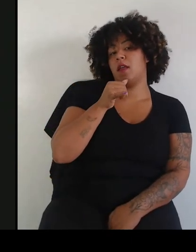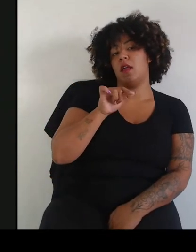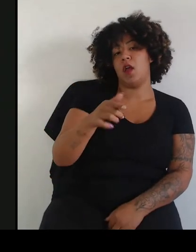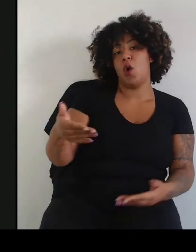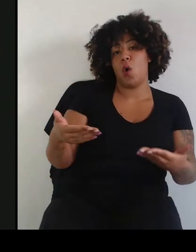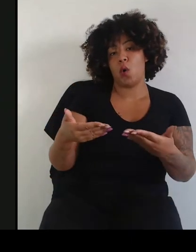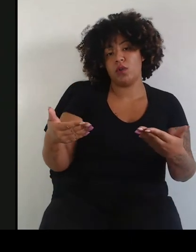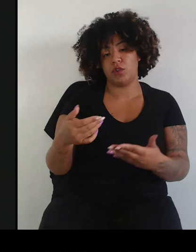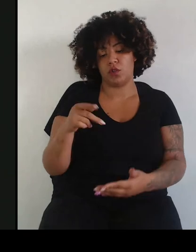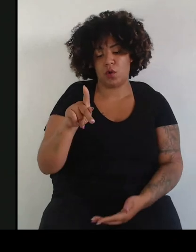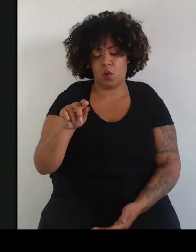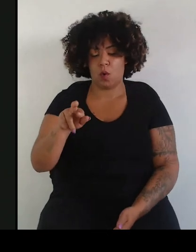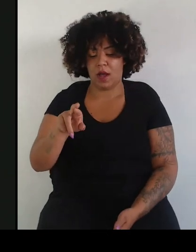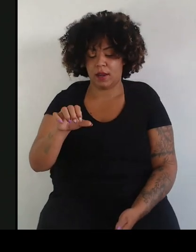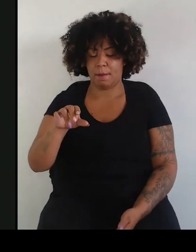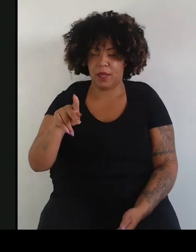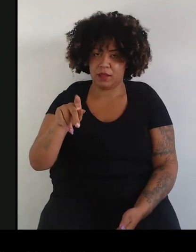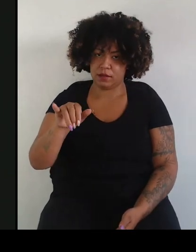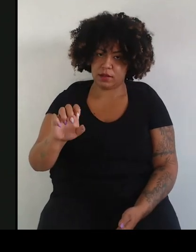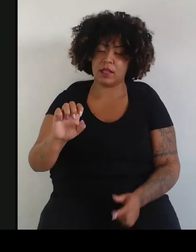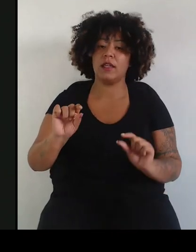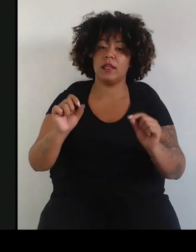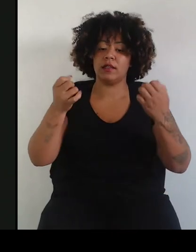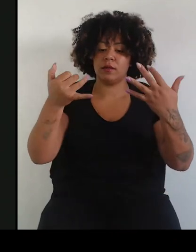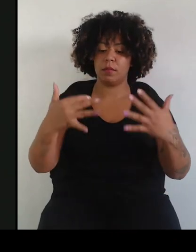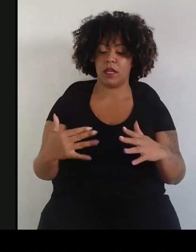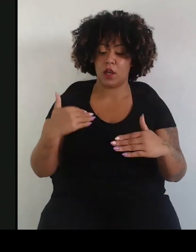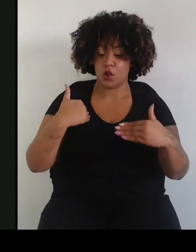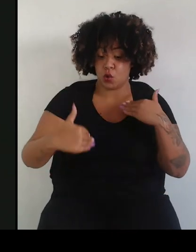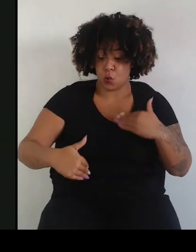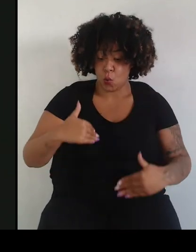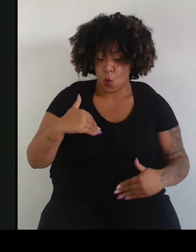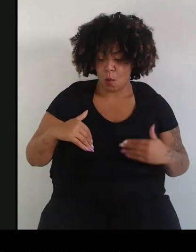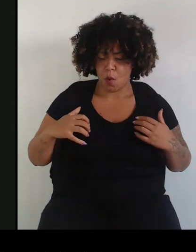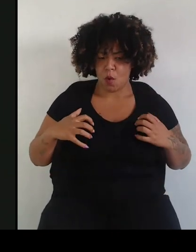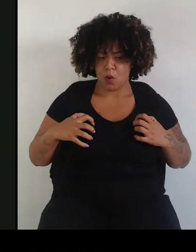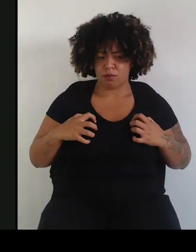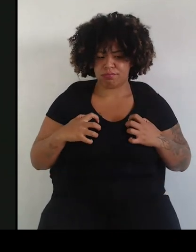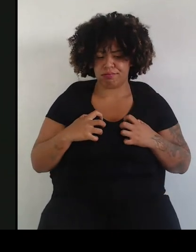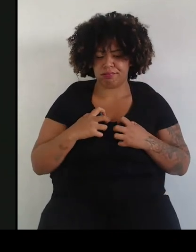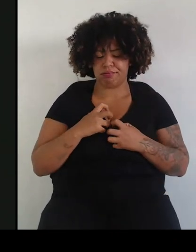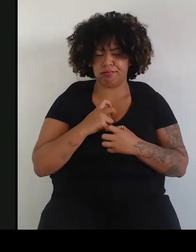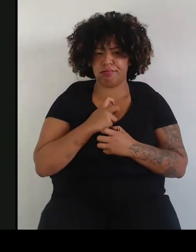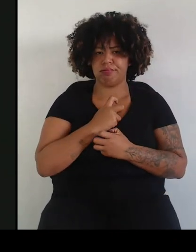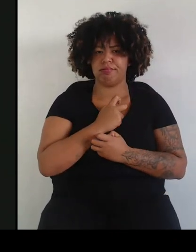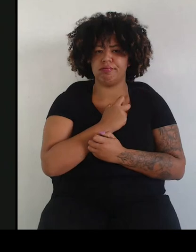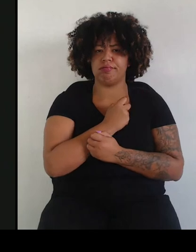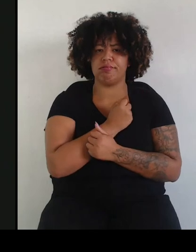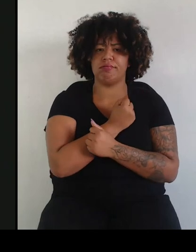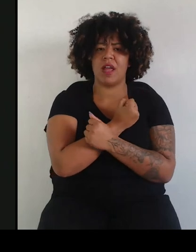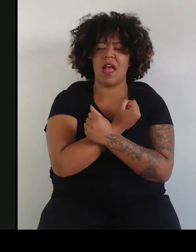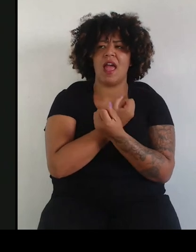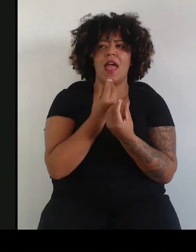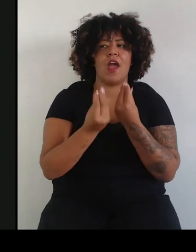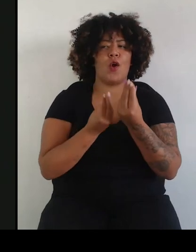que o corpo Despedaçado é um signo da modernidade